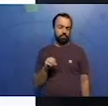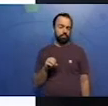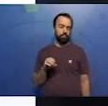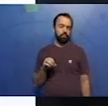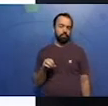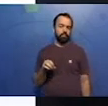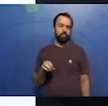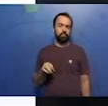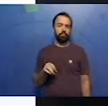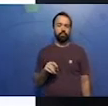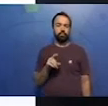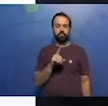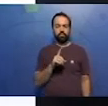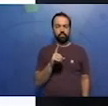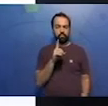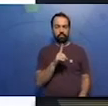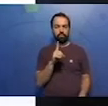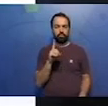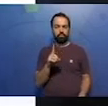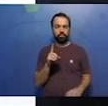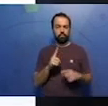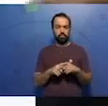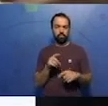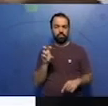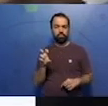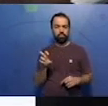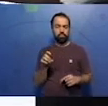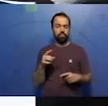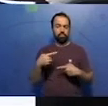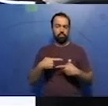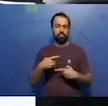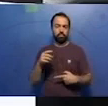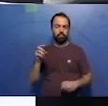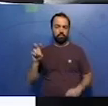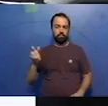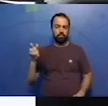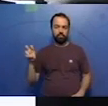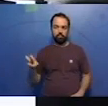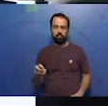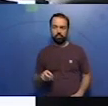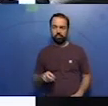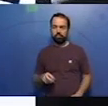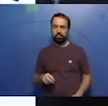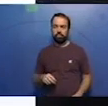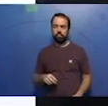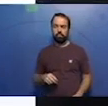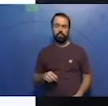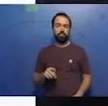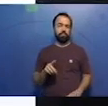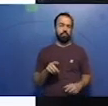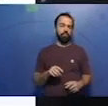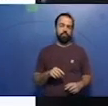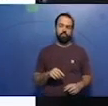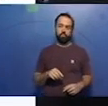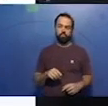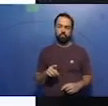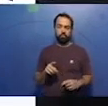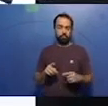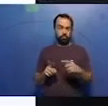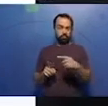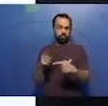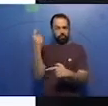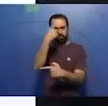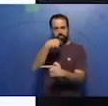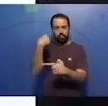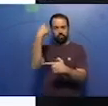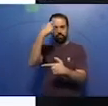11 vezes o 5, 55. Olha aqui, tá vendo? Não chegamos, ó, esse ponteiro das